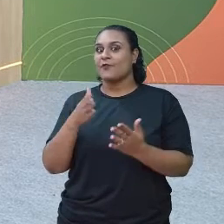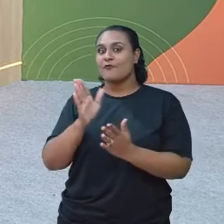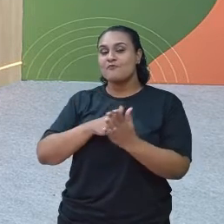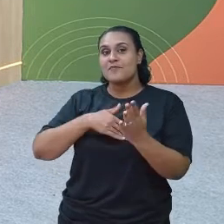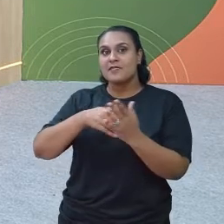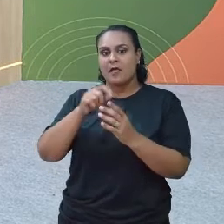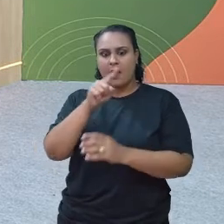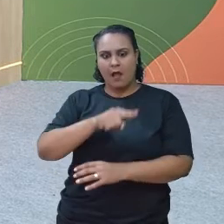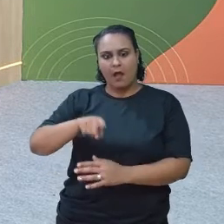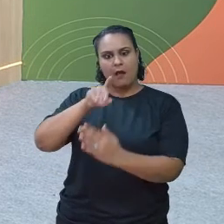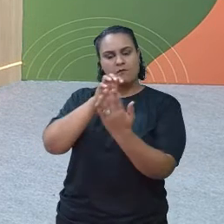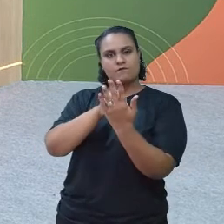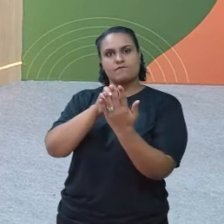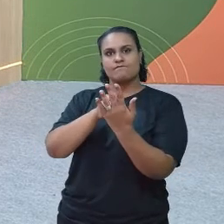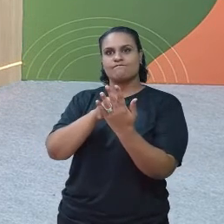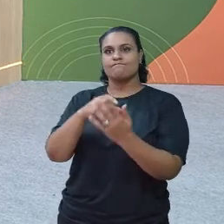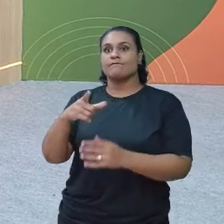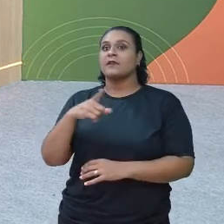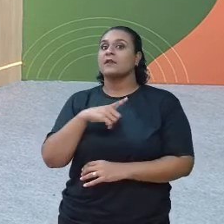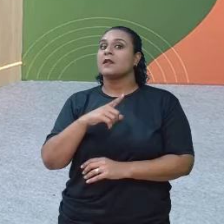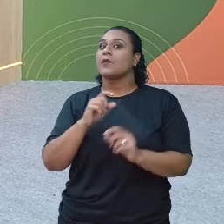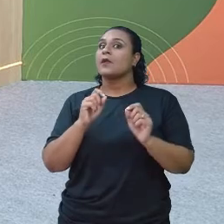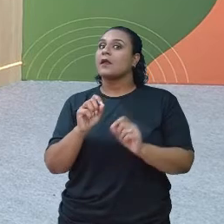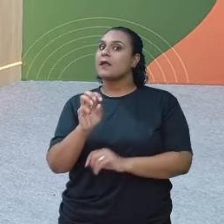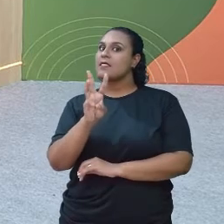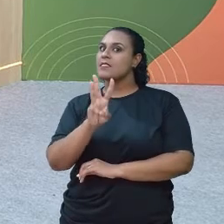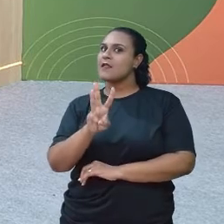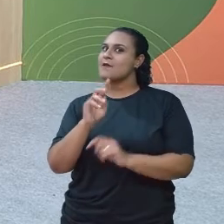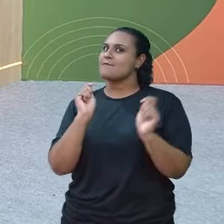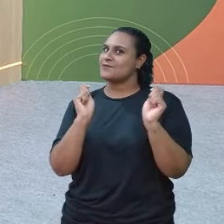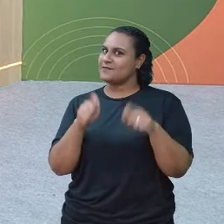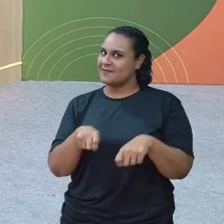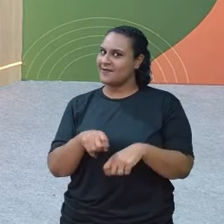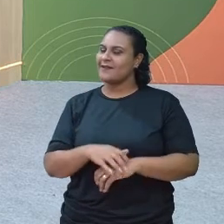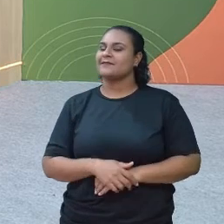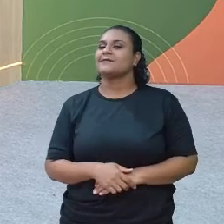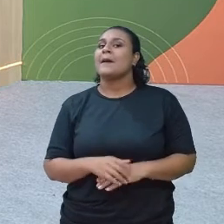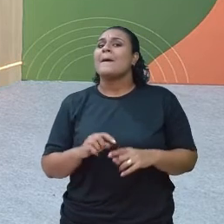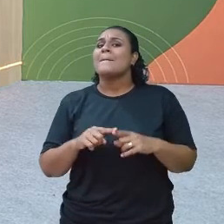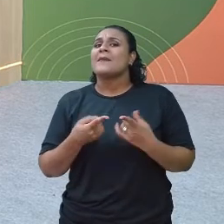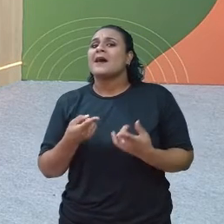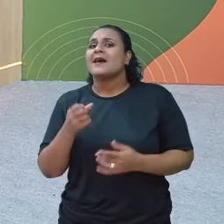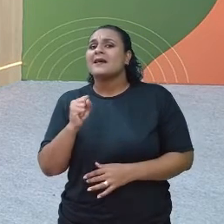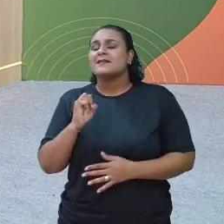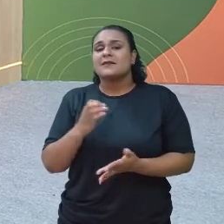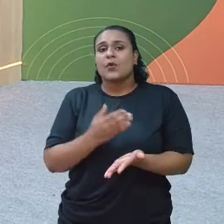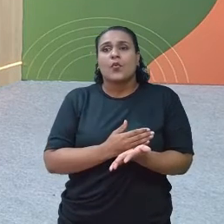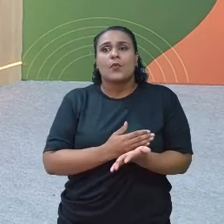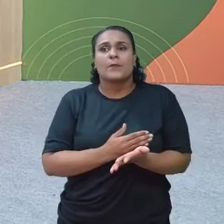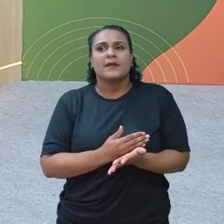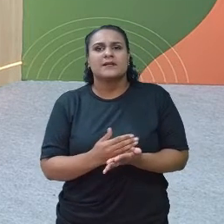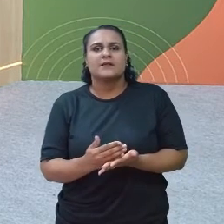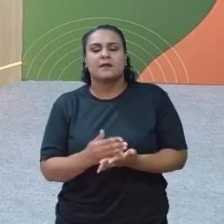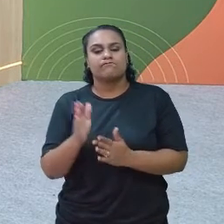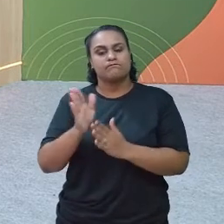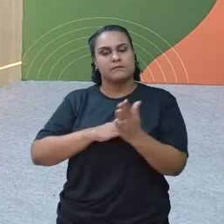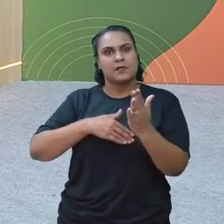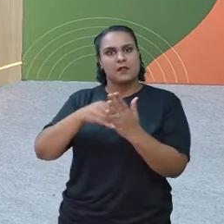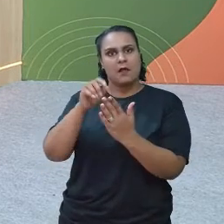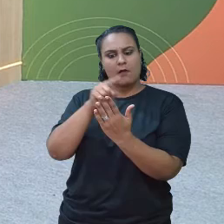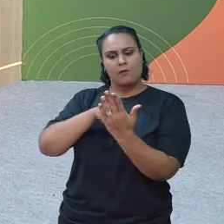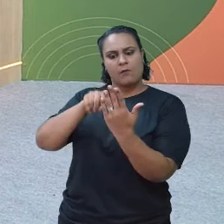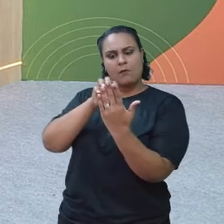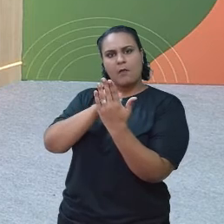região circular, eu tinha apenas 3 possibilidades. Mas se eu começar, por exemplo, pintando a